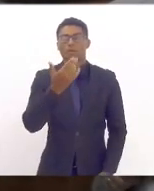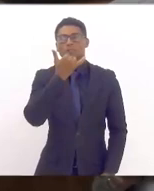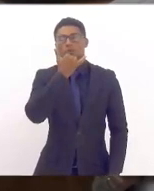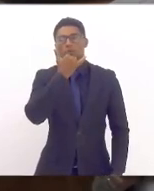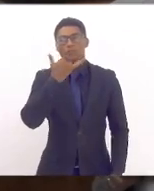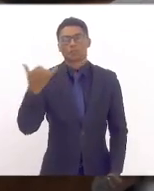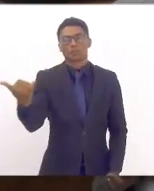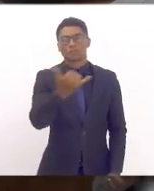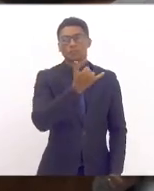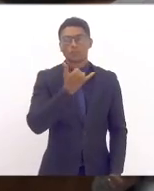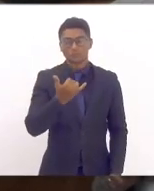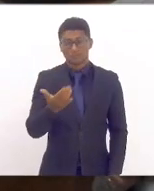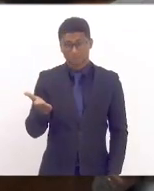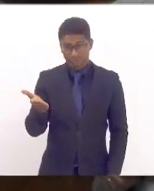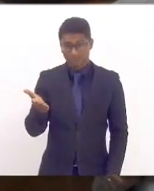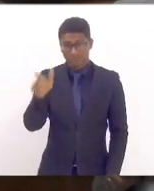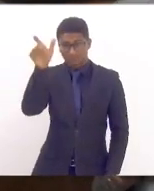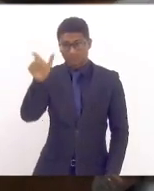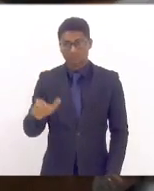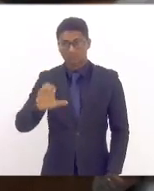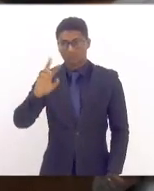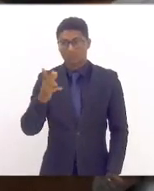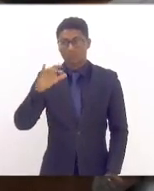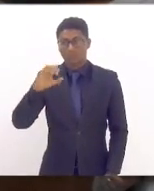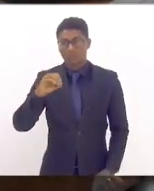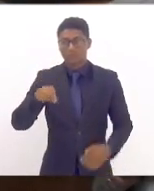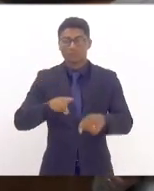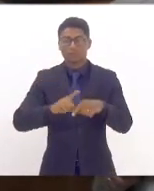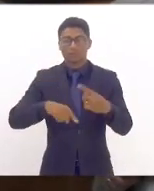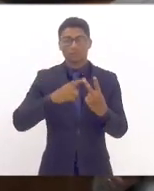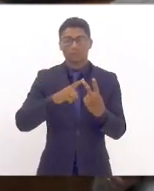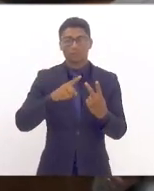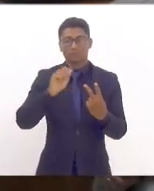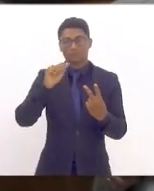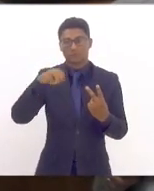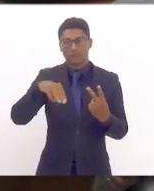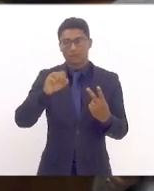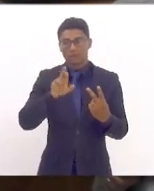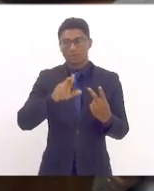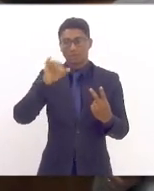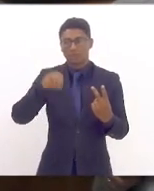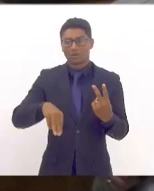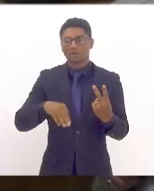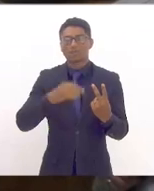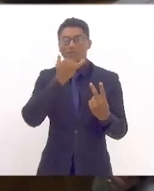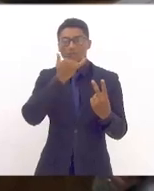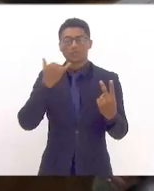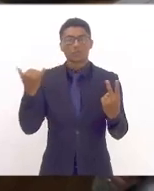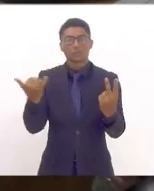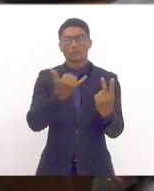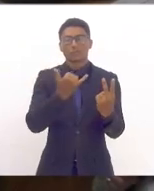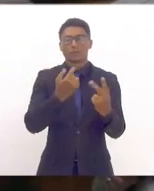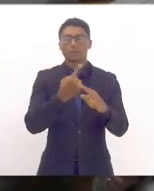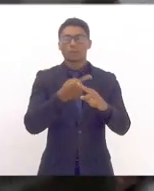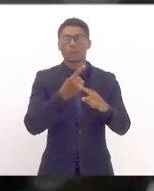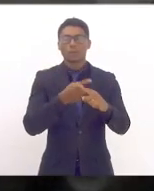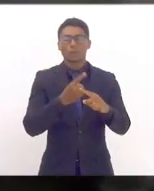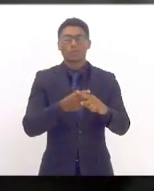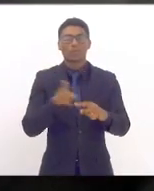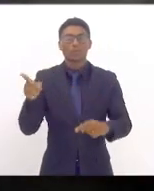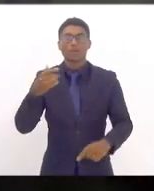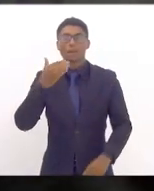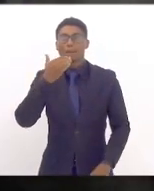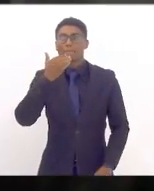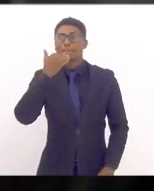aos deputados Chico e é o deputado Amorim porque na verdade ele solicitou